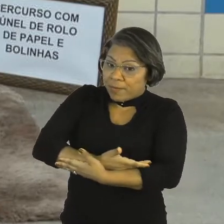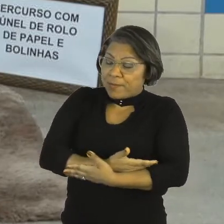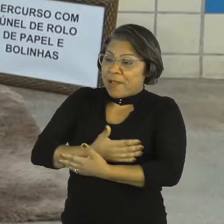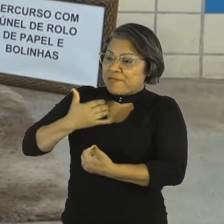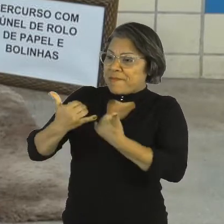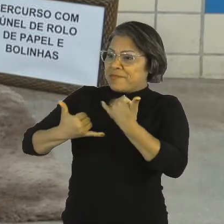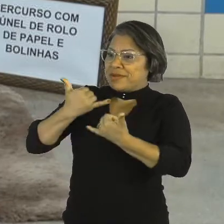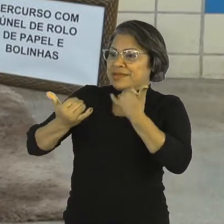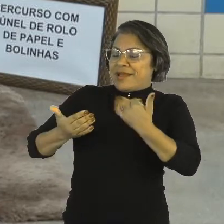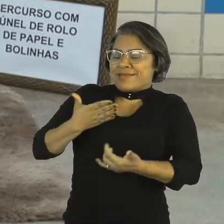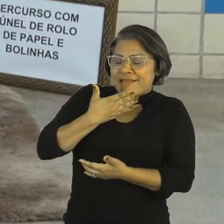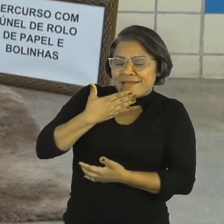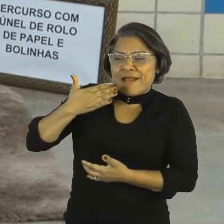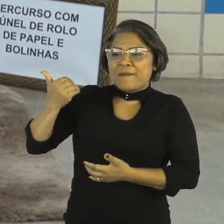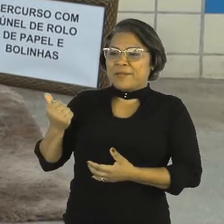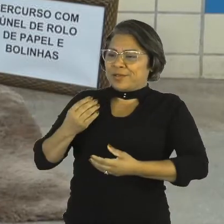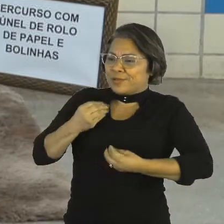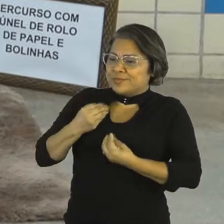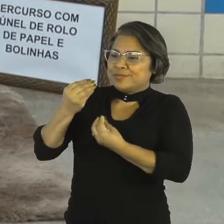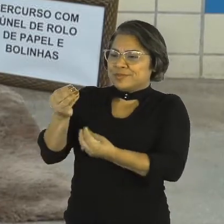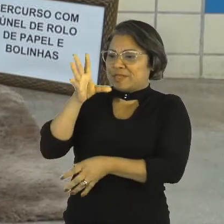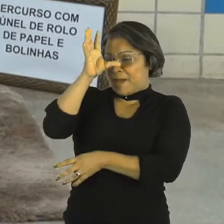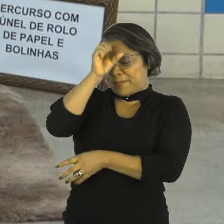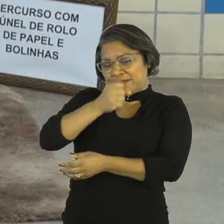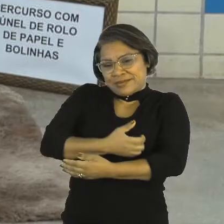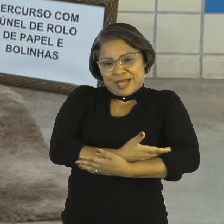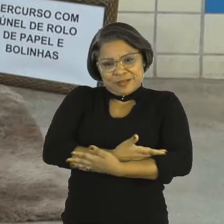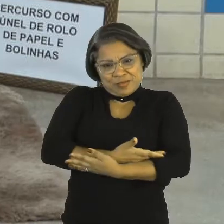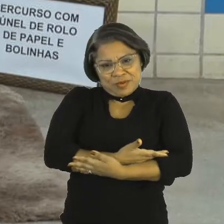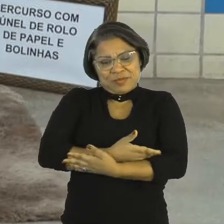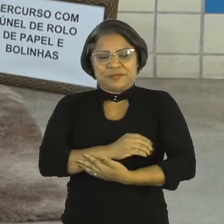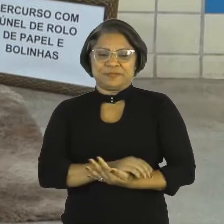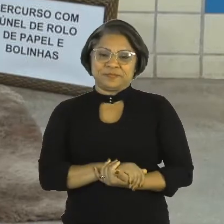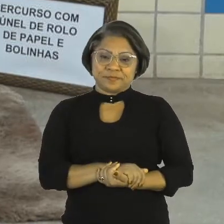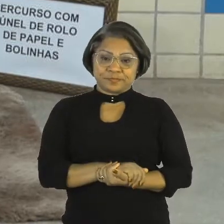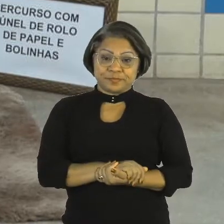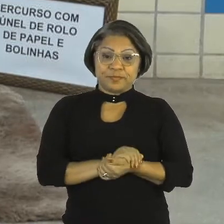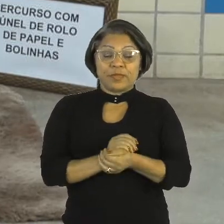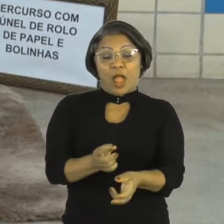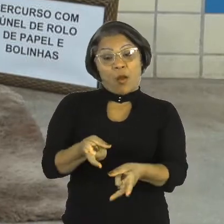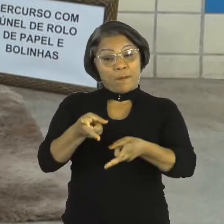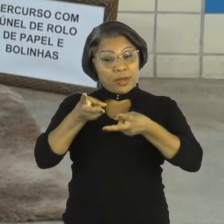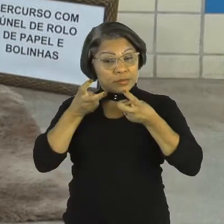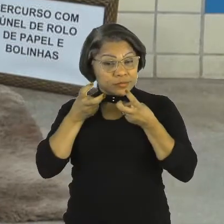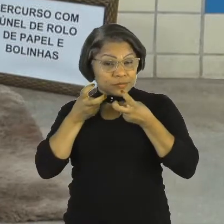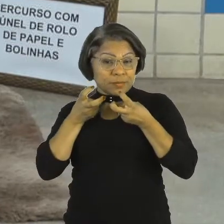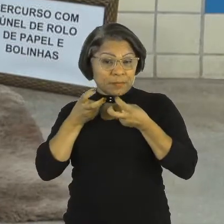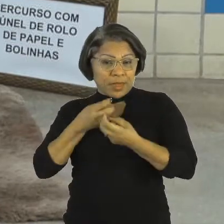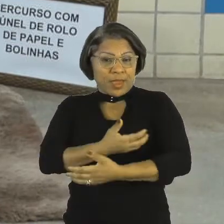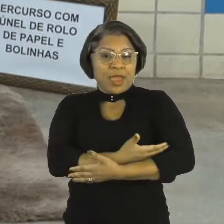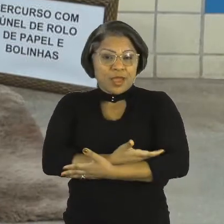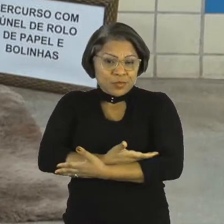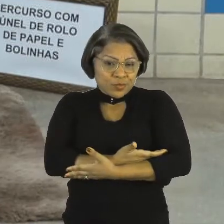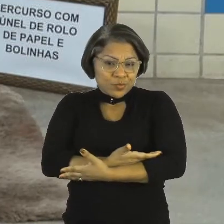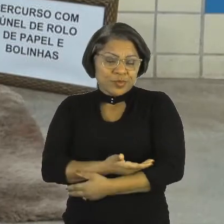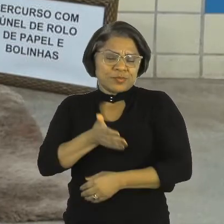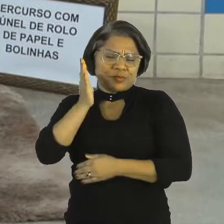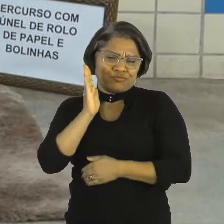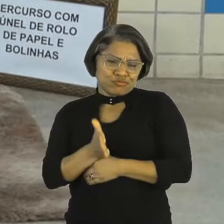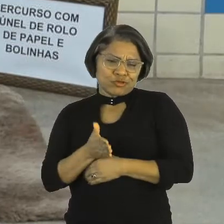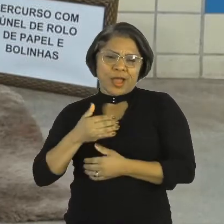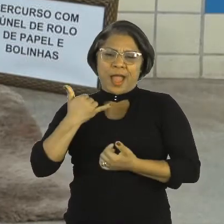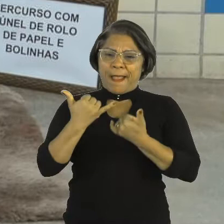trazer mais aprendizado para o seu bebê. Ao perceber que o seu bebê já brincou bastante, explorou